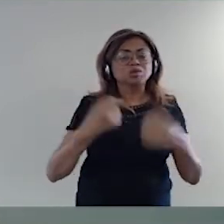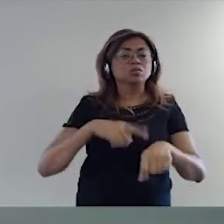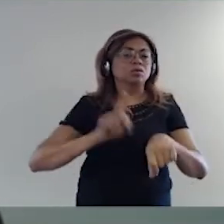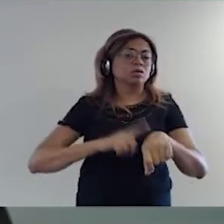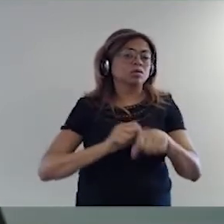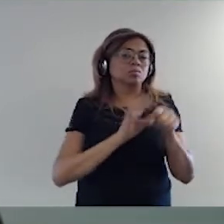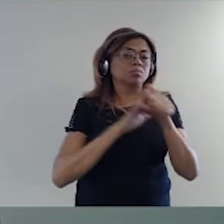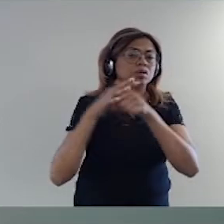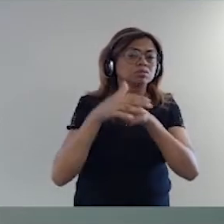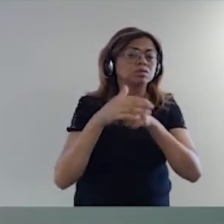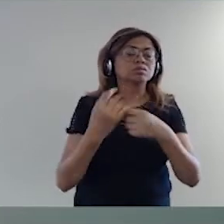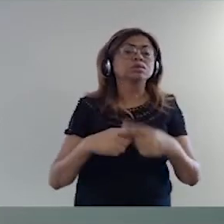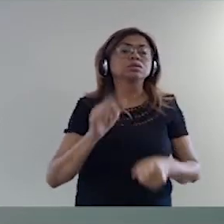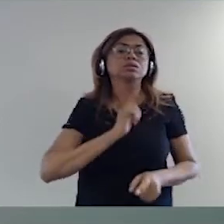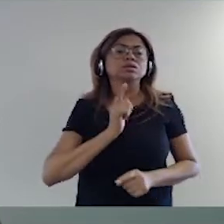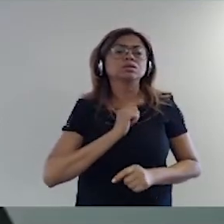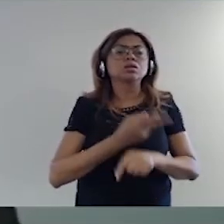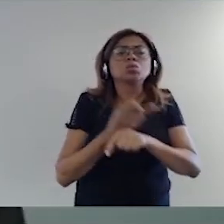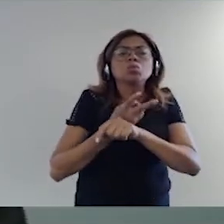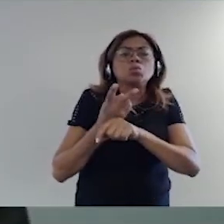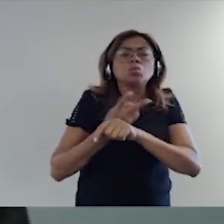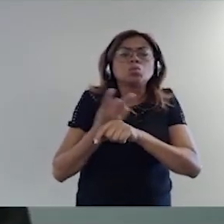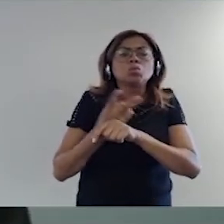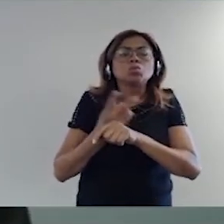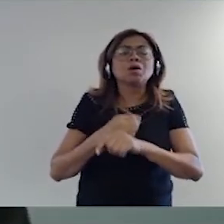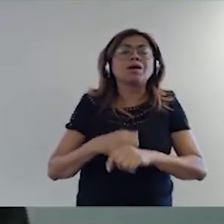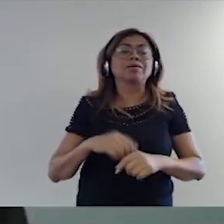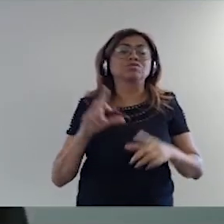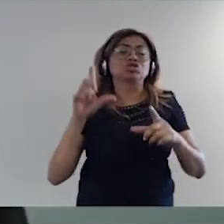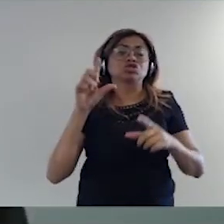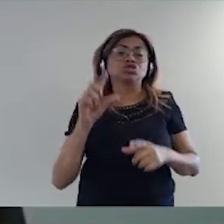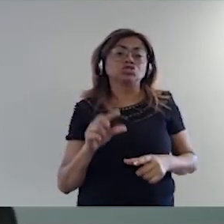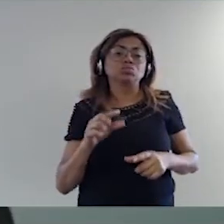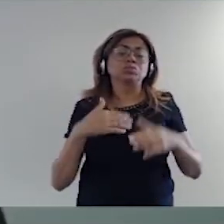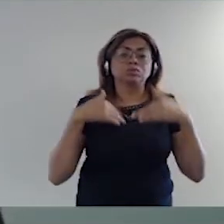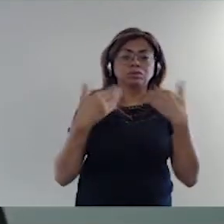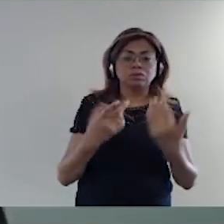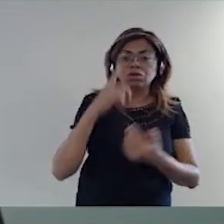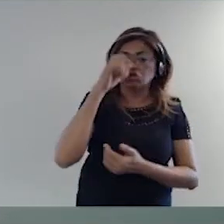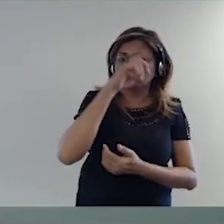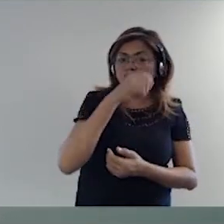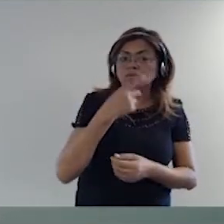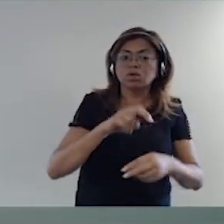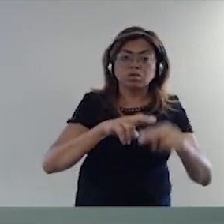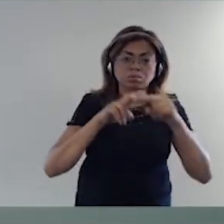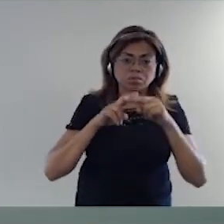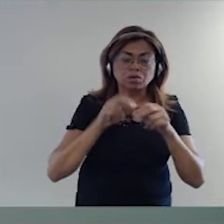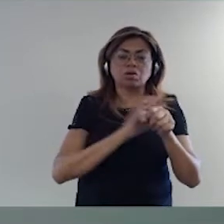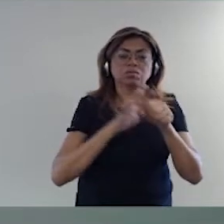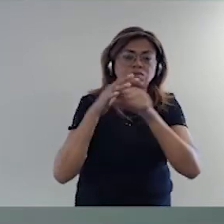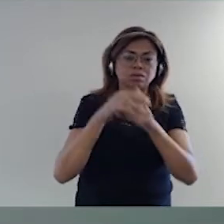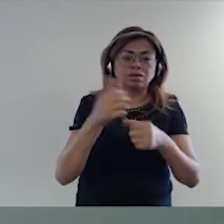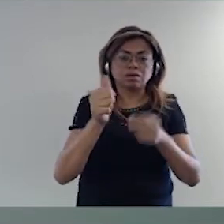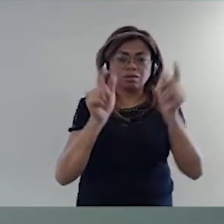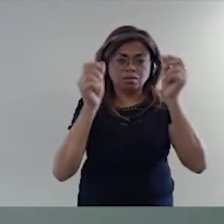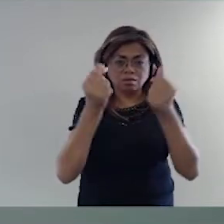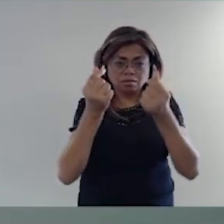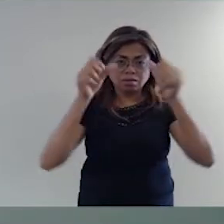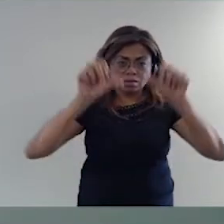de pandemia, que tem buscado amenizar os impactos da crise. Nós vivemos realmente um momento único,